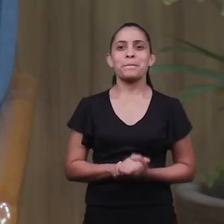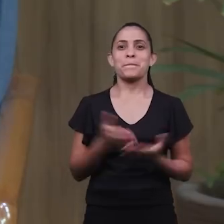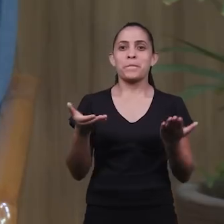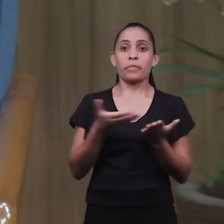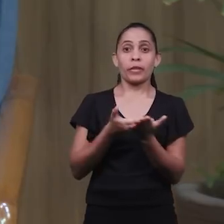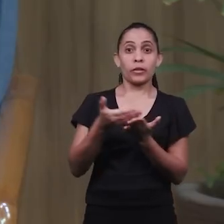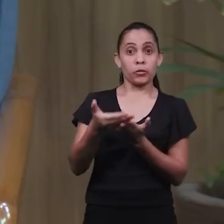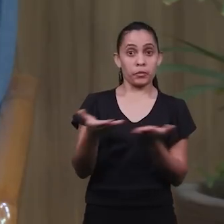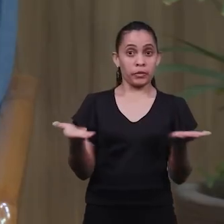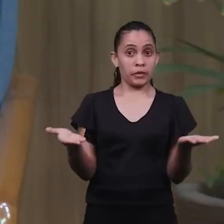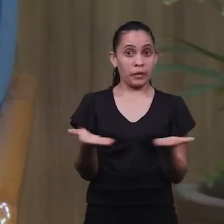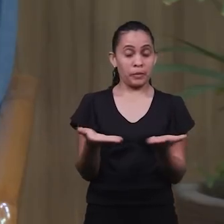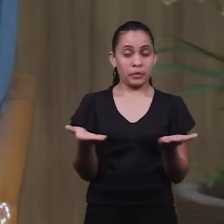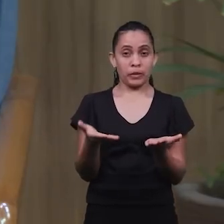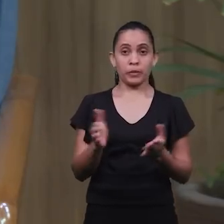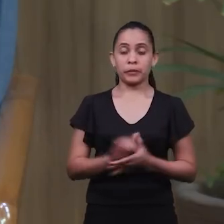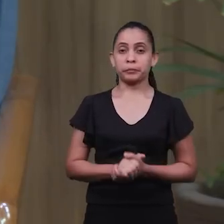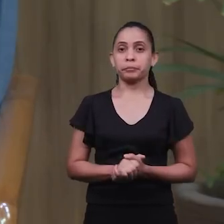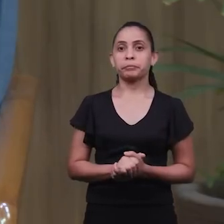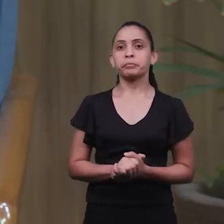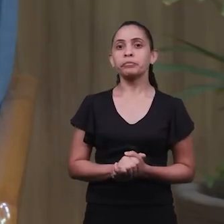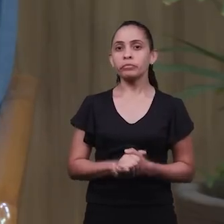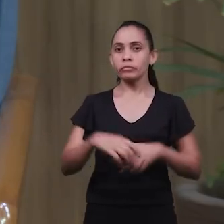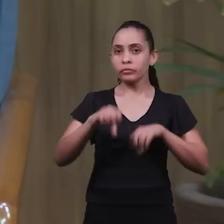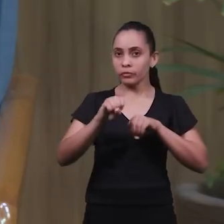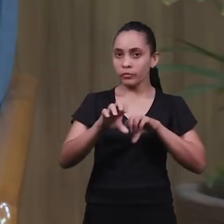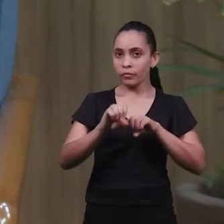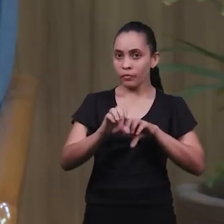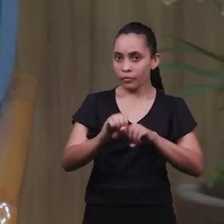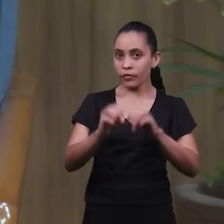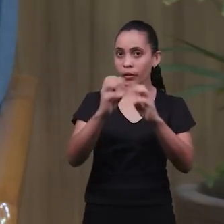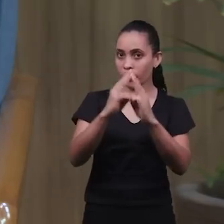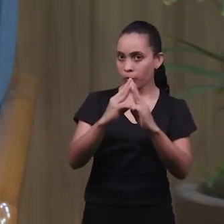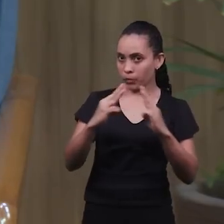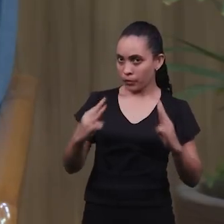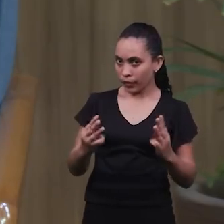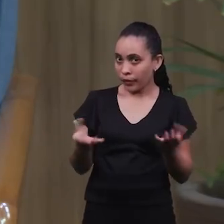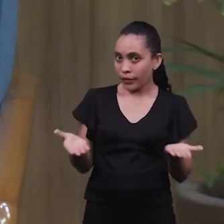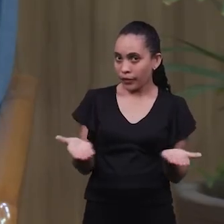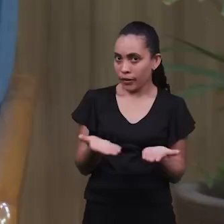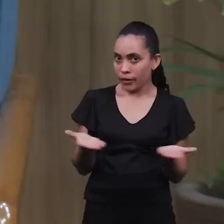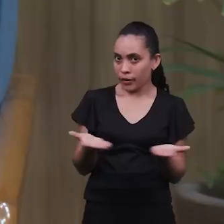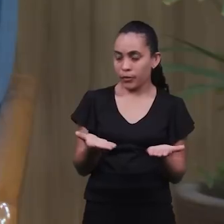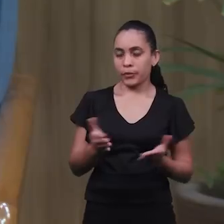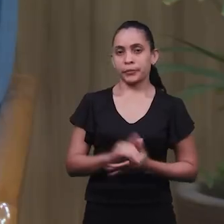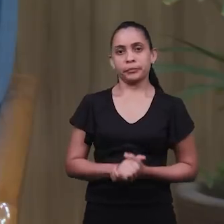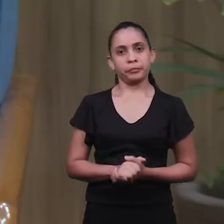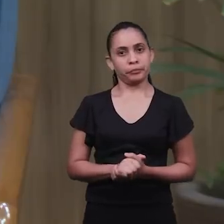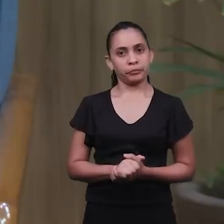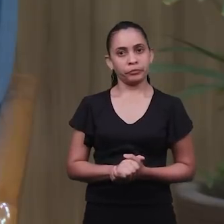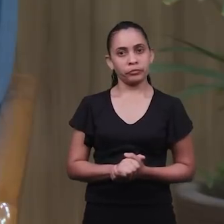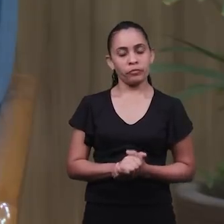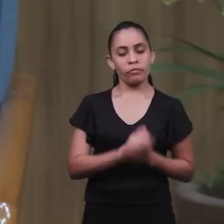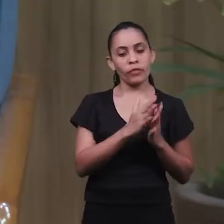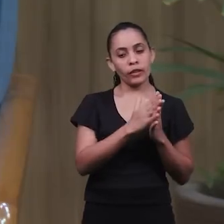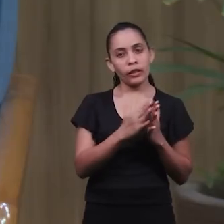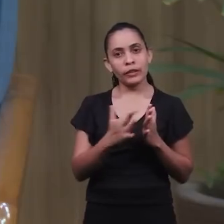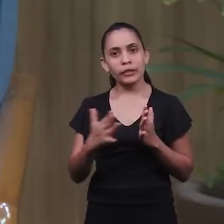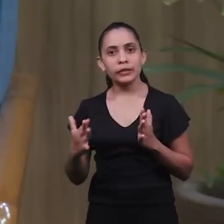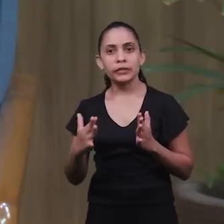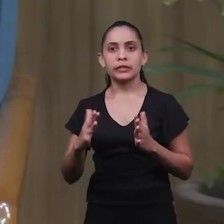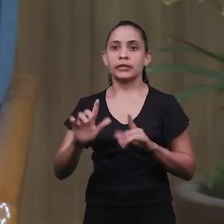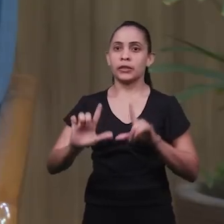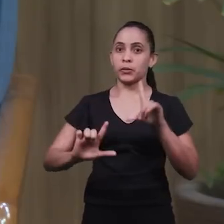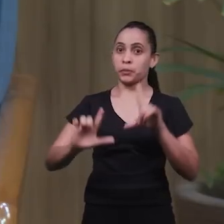E nós começamos agora o quadro Lições do Manaim. E nesse quadro, ao longo de toda a existência